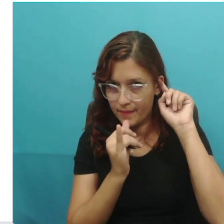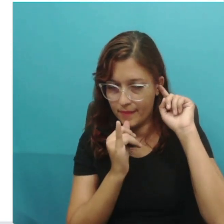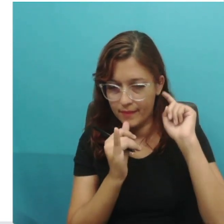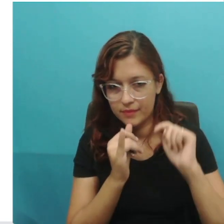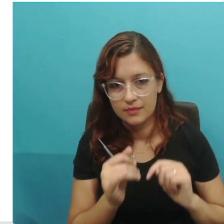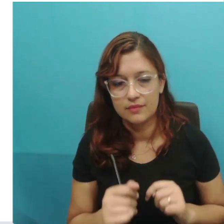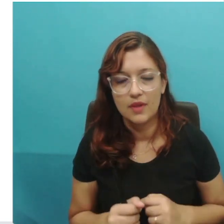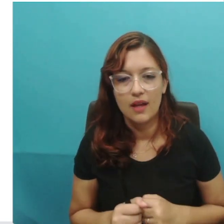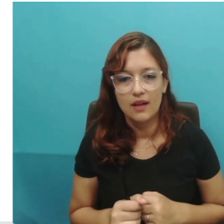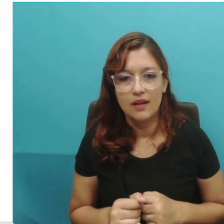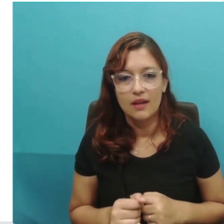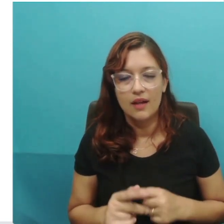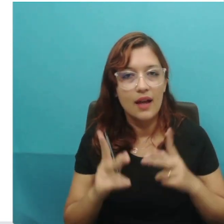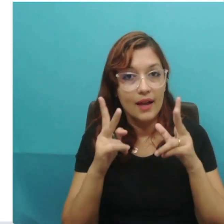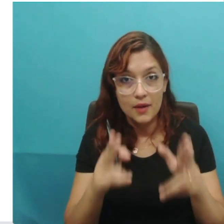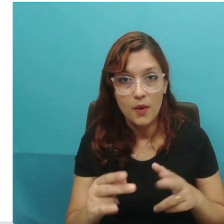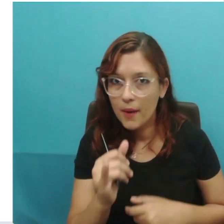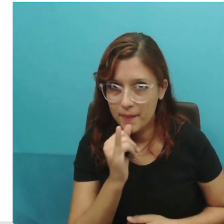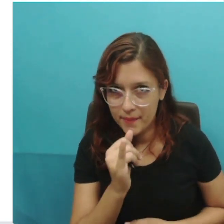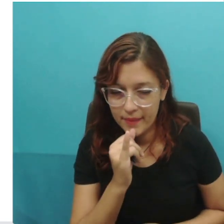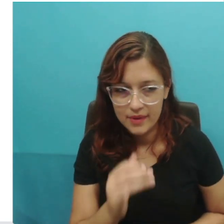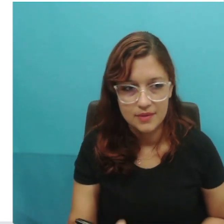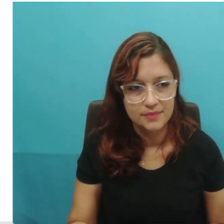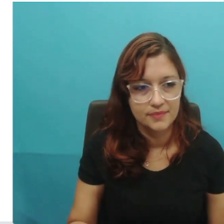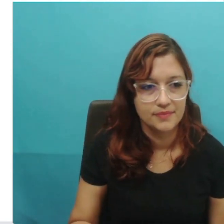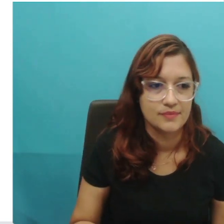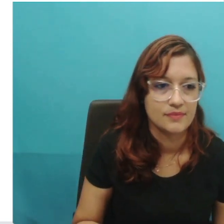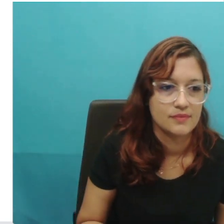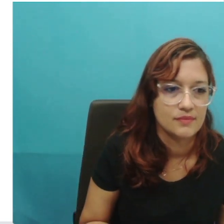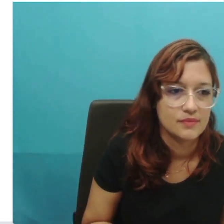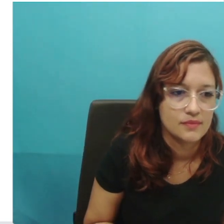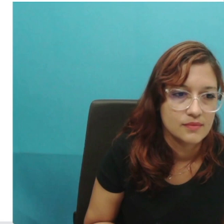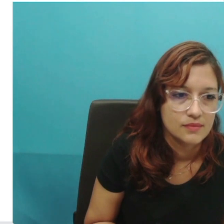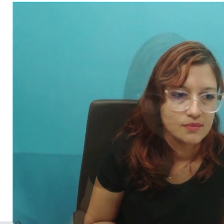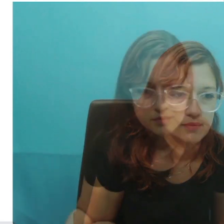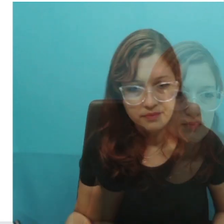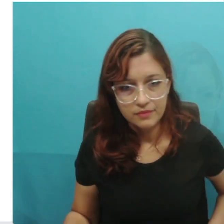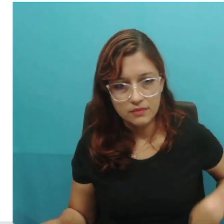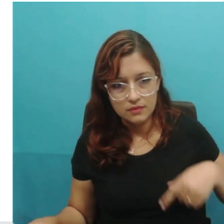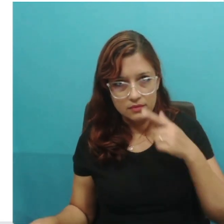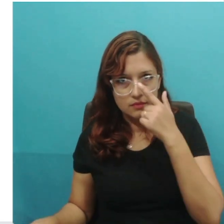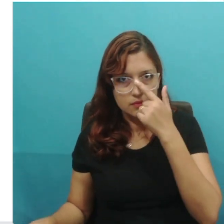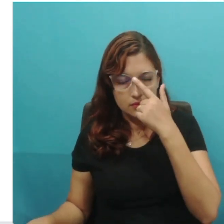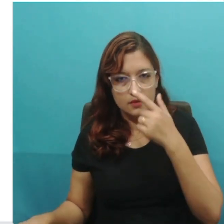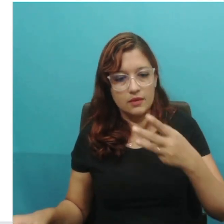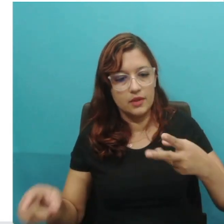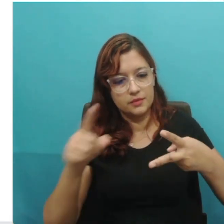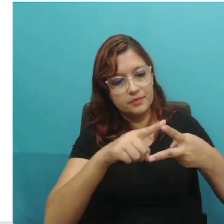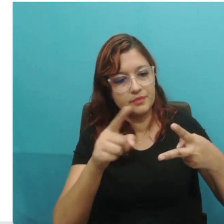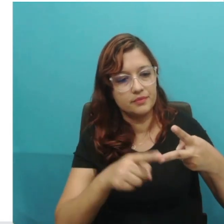É como se eu fizesse assim, ó. Por exemplo.